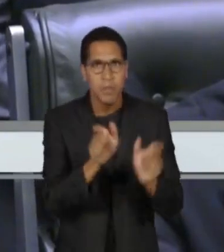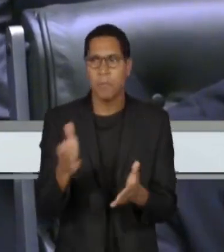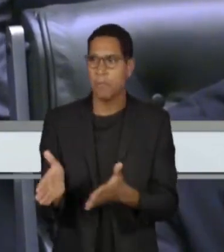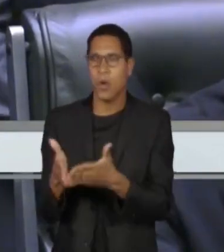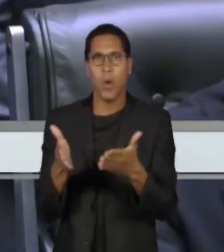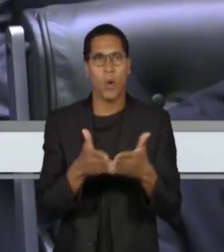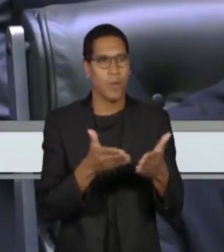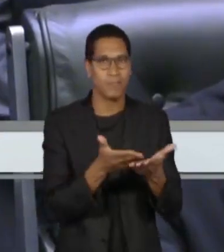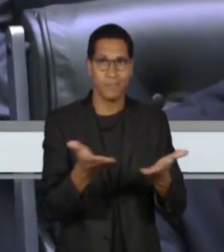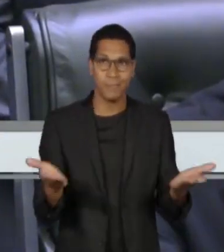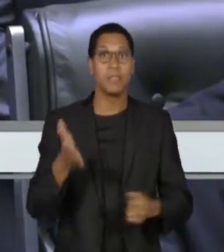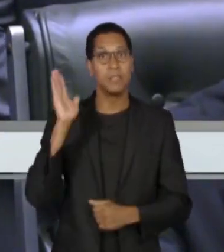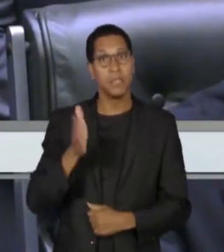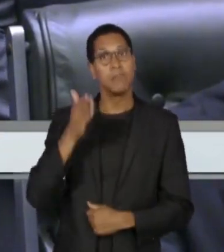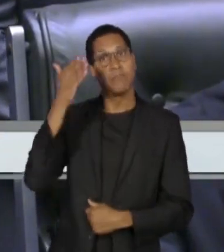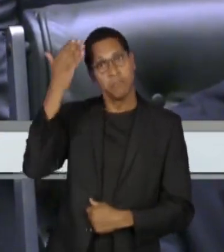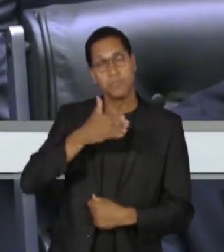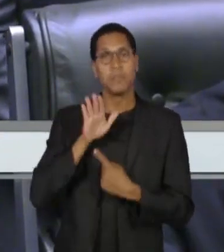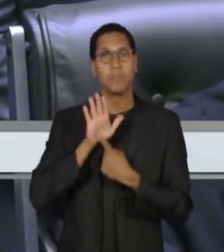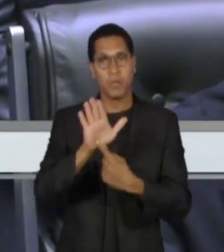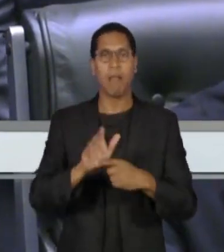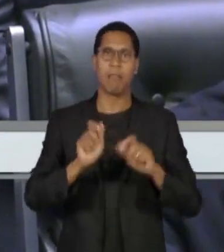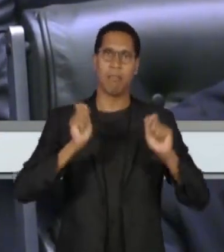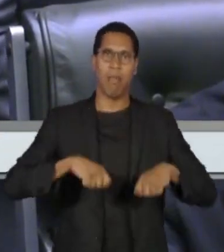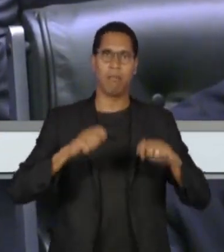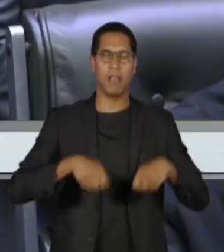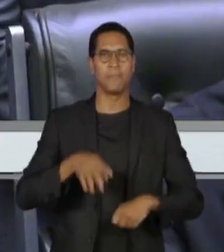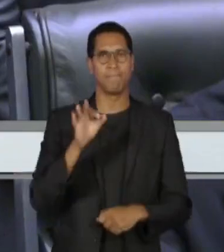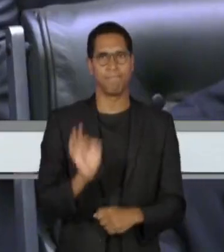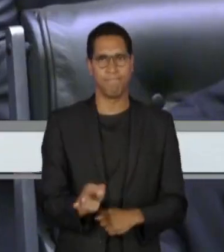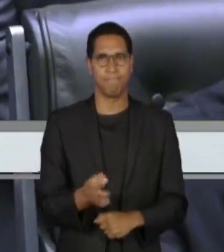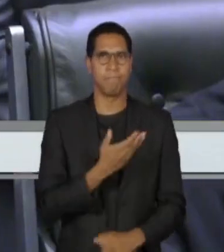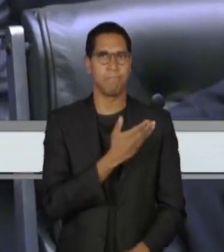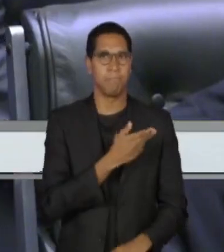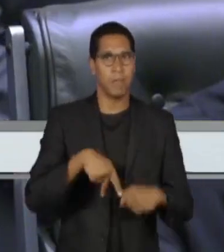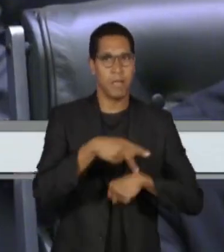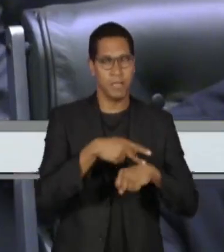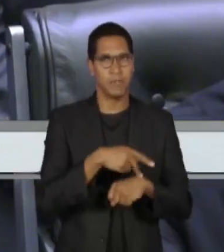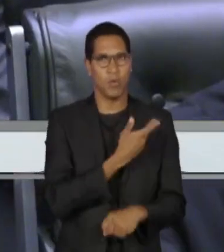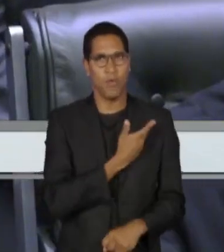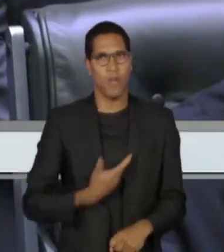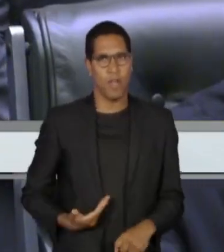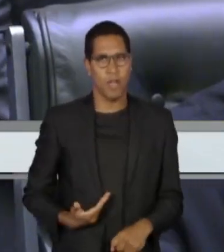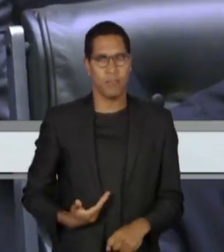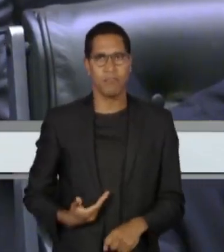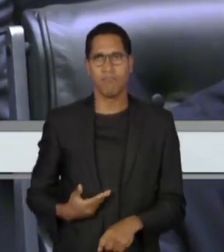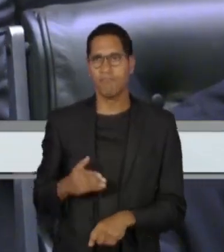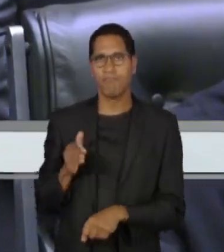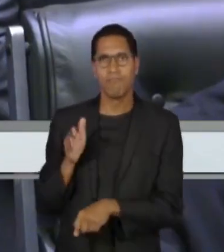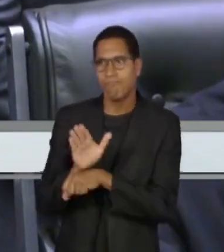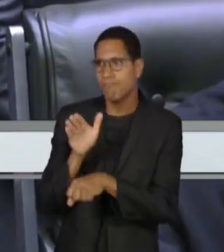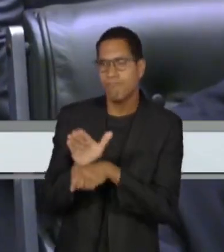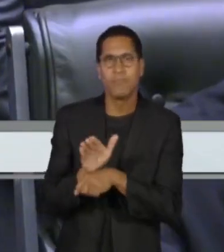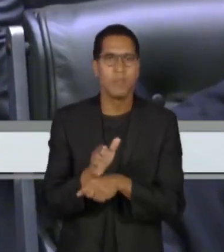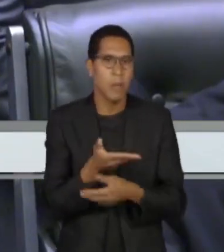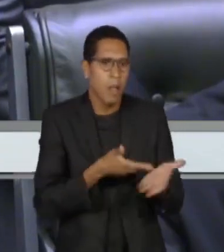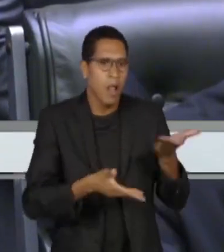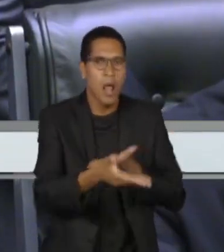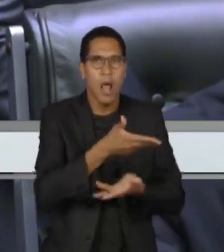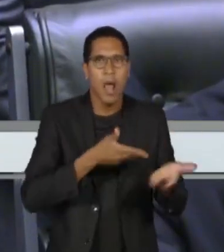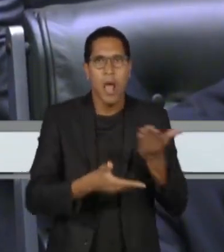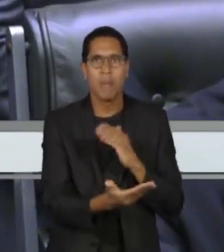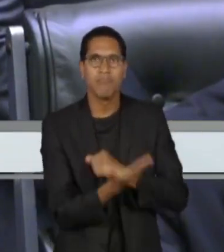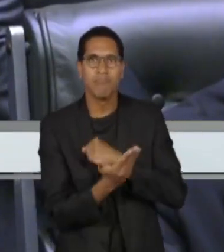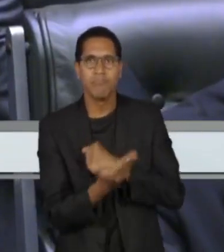Ficou demonstrado que era possível, sim, governar este país com a mais ampla participação social, incluindo